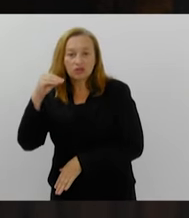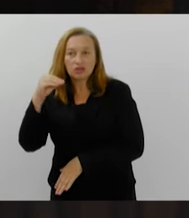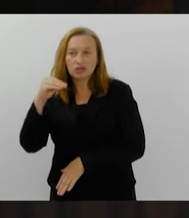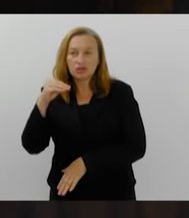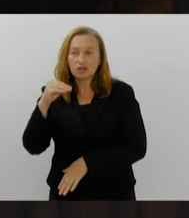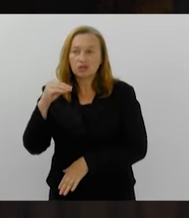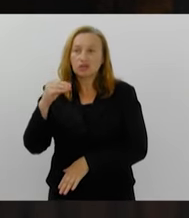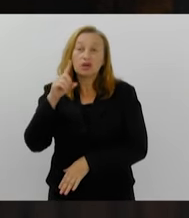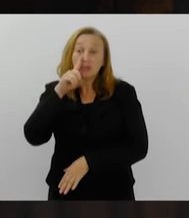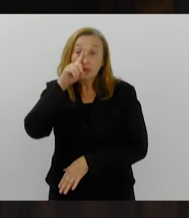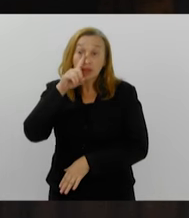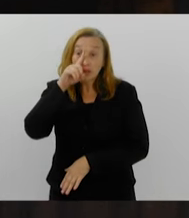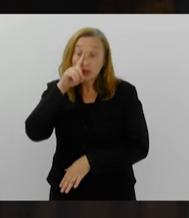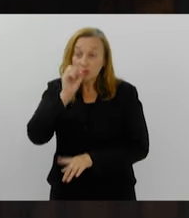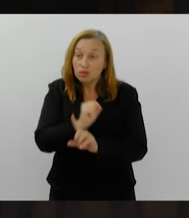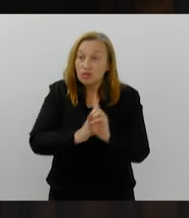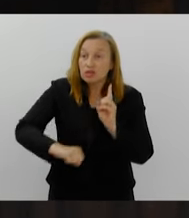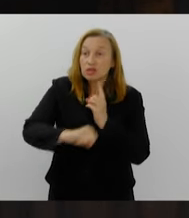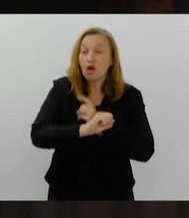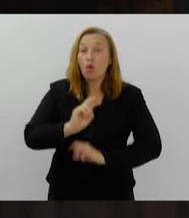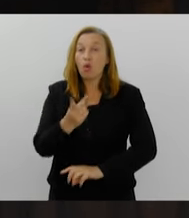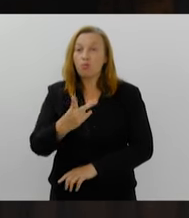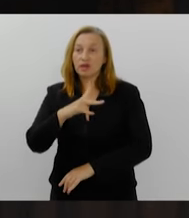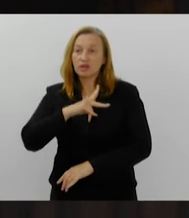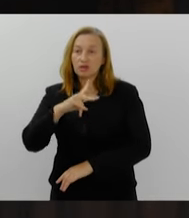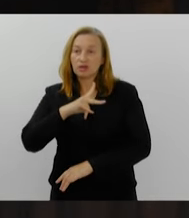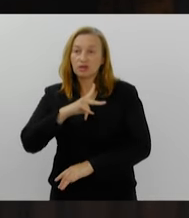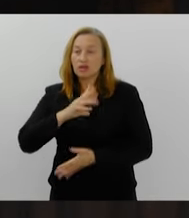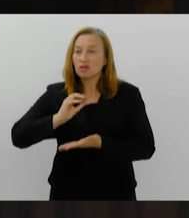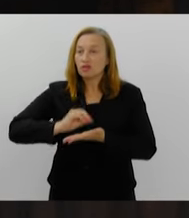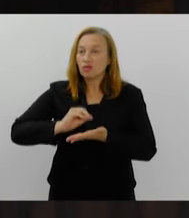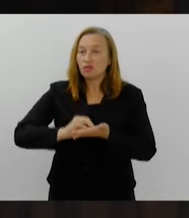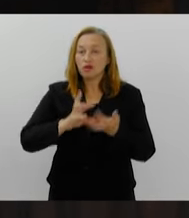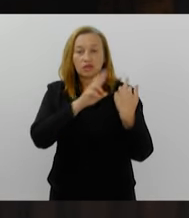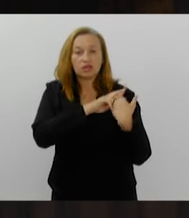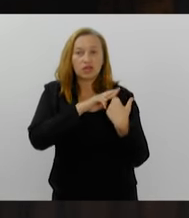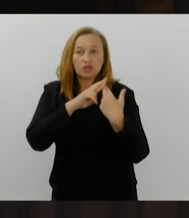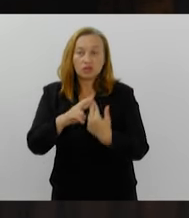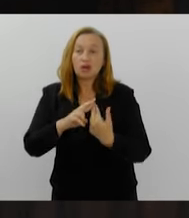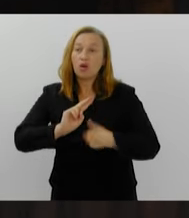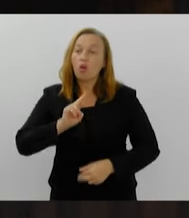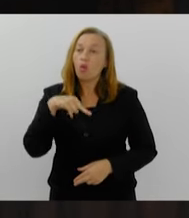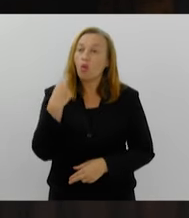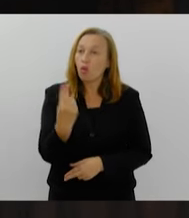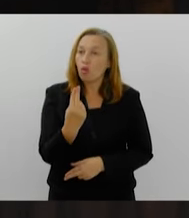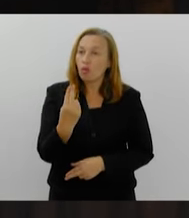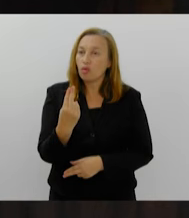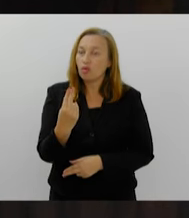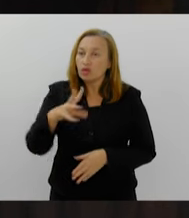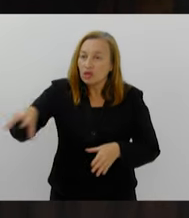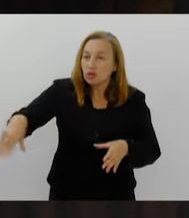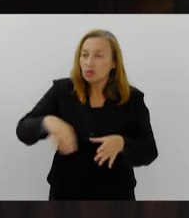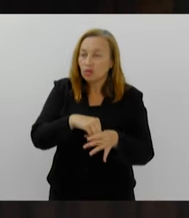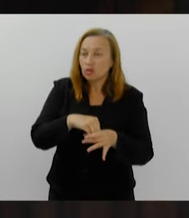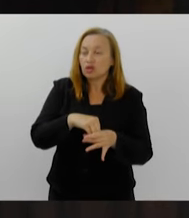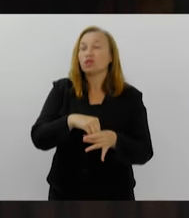situação de risco social ou pessoal com ausência de responsáveis ou inseridos em